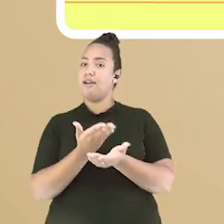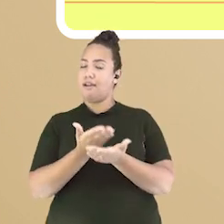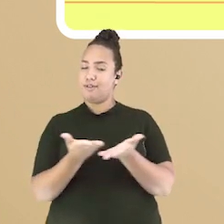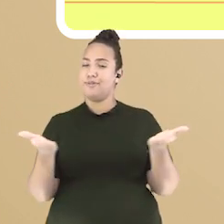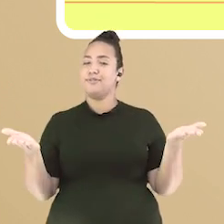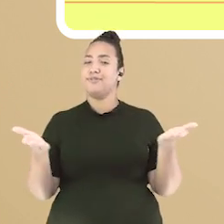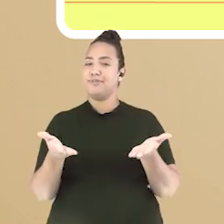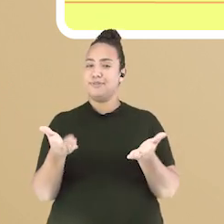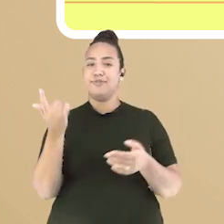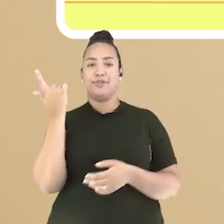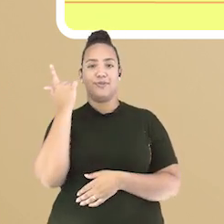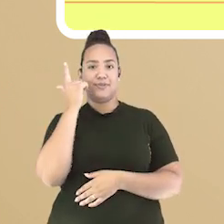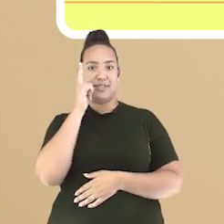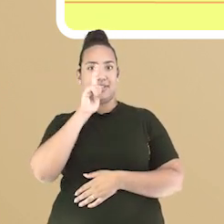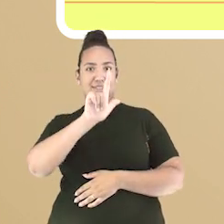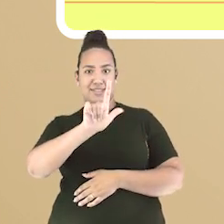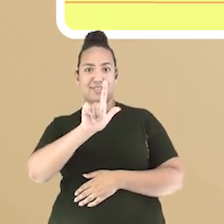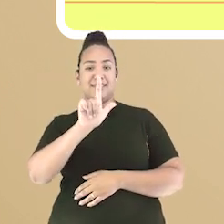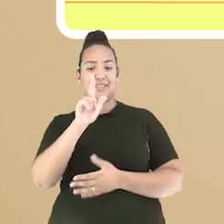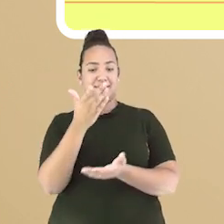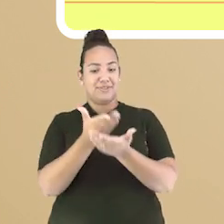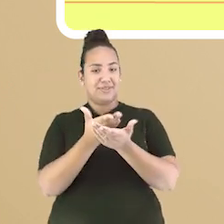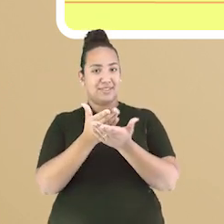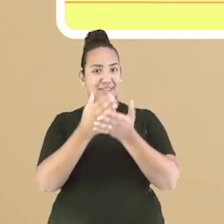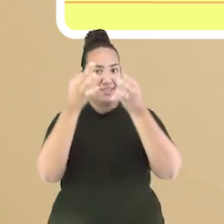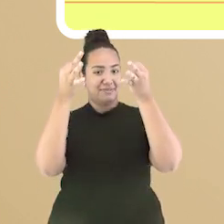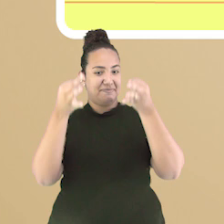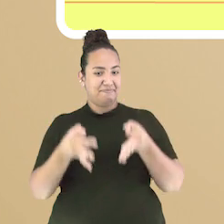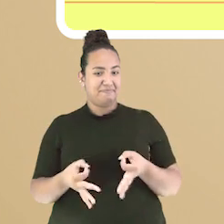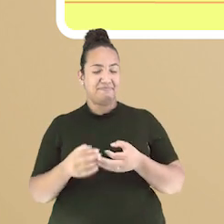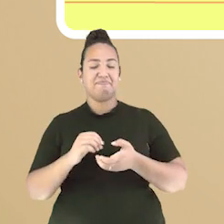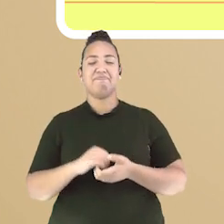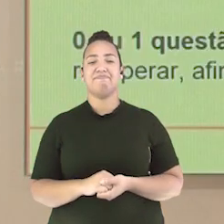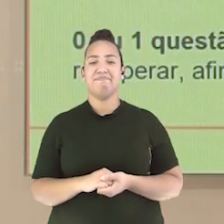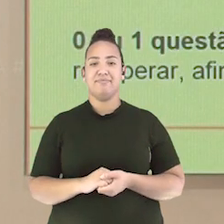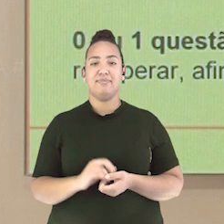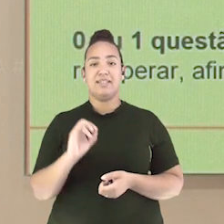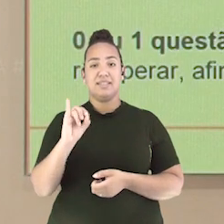nossa aula e vai arrasar quando o assunto for Primeira República.